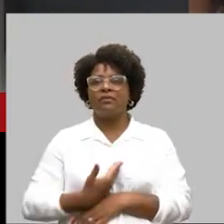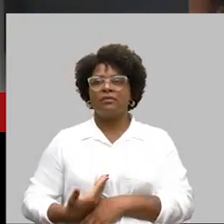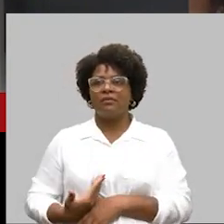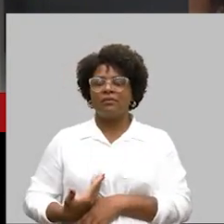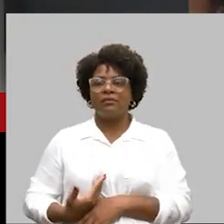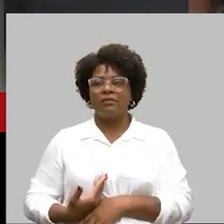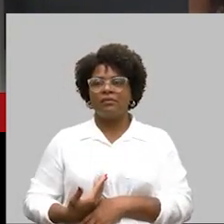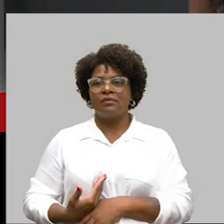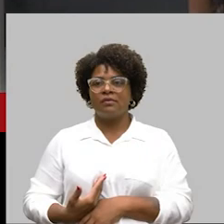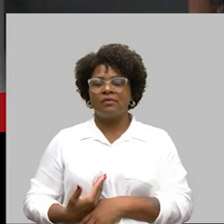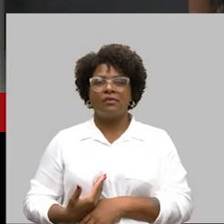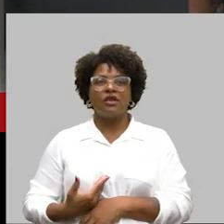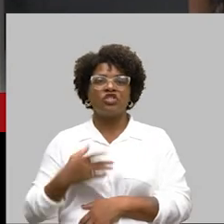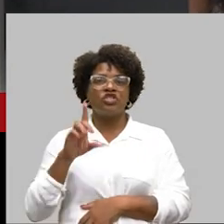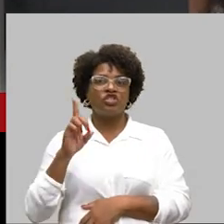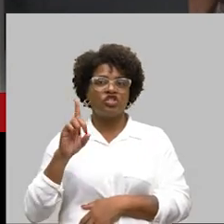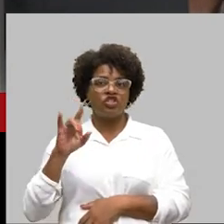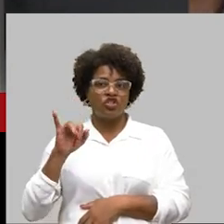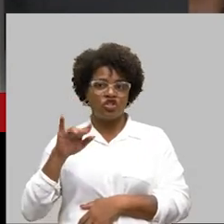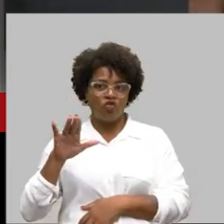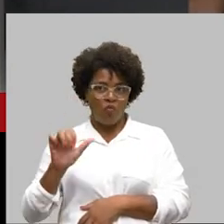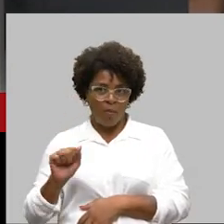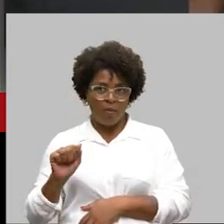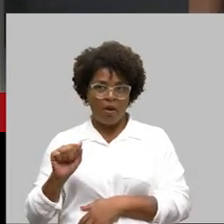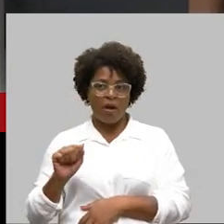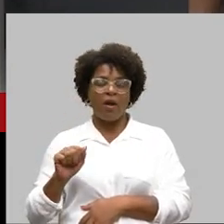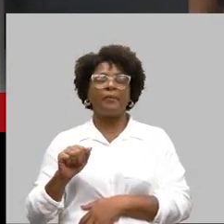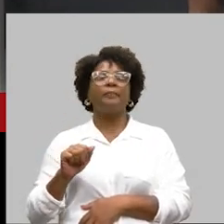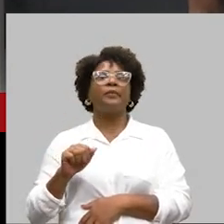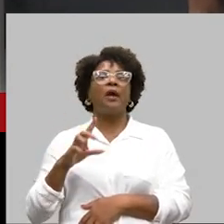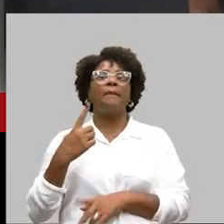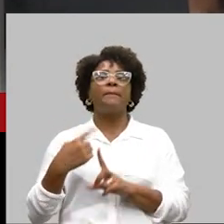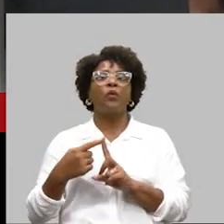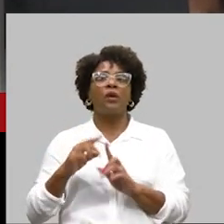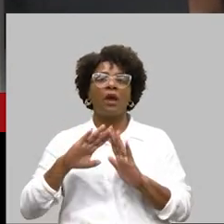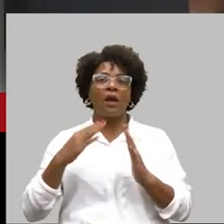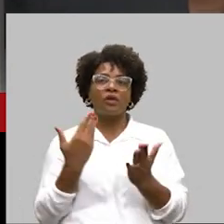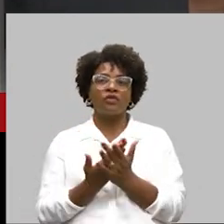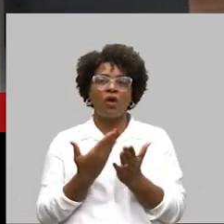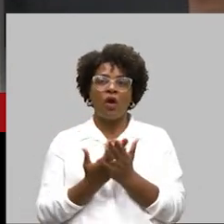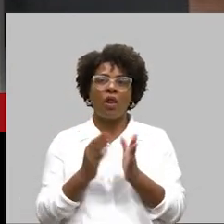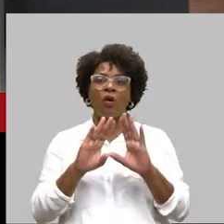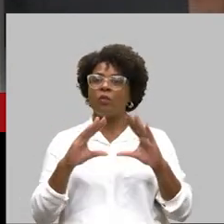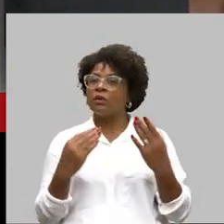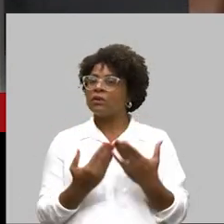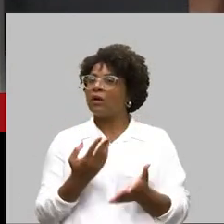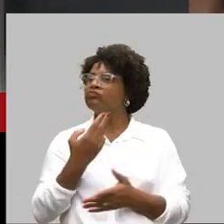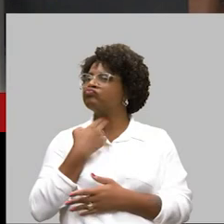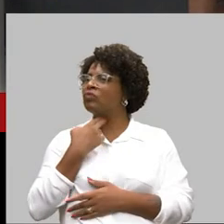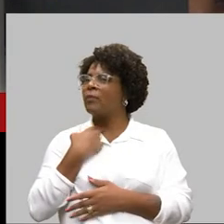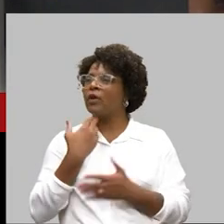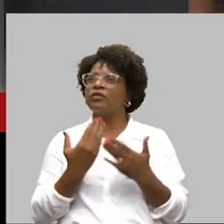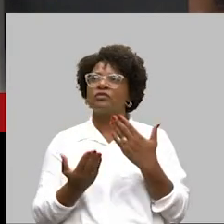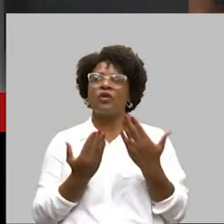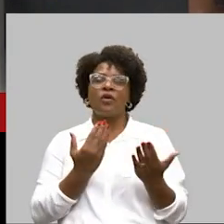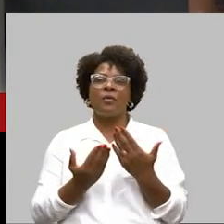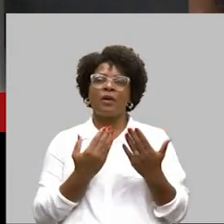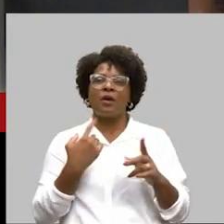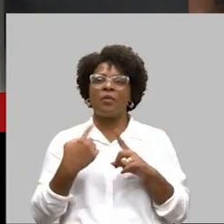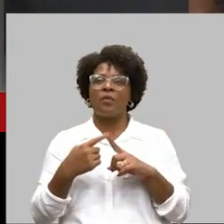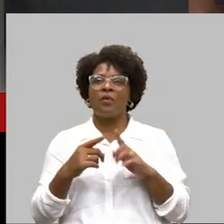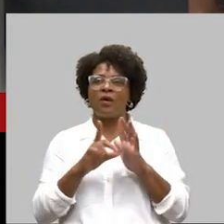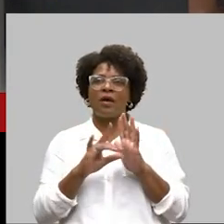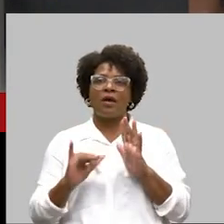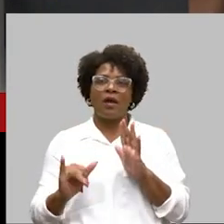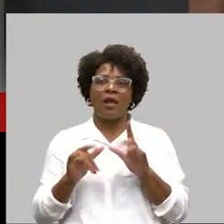Provisória porque a Escola Comunitária ela não pode ser comparada porque às vezes a legislação maior